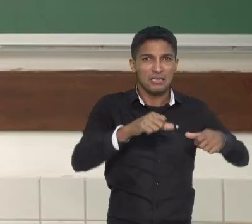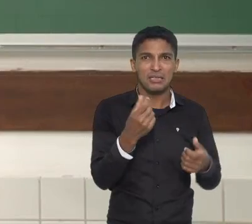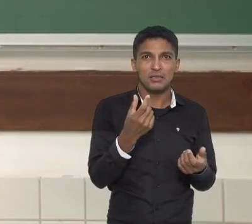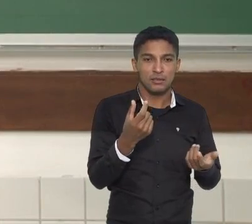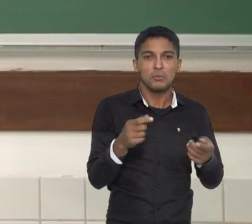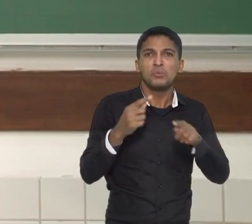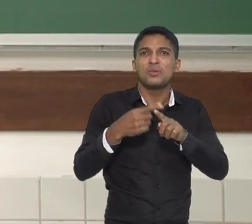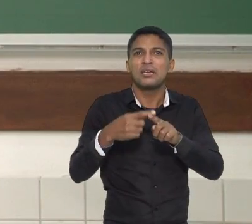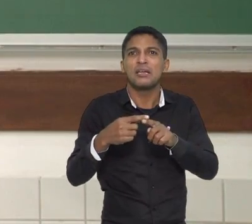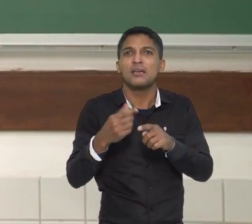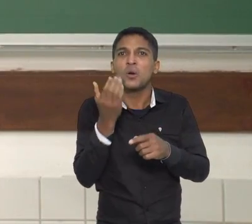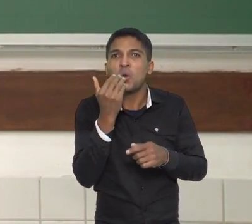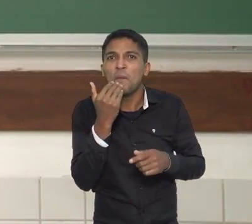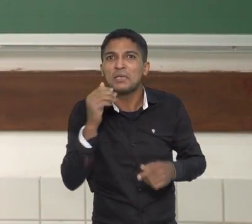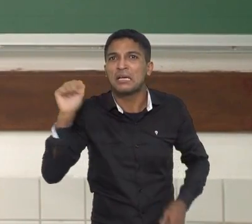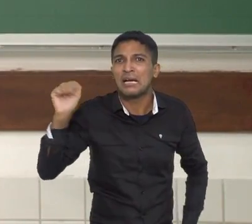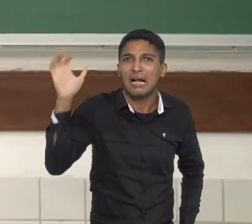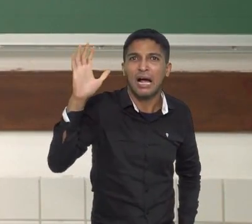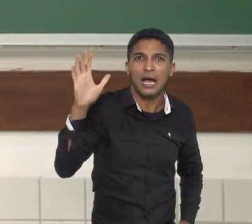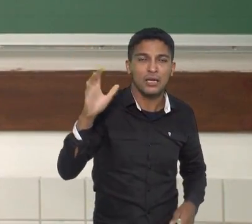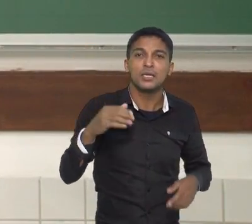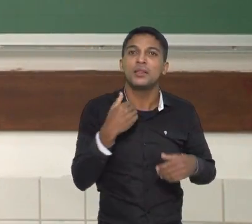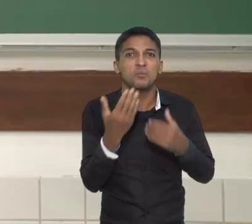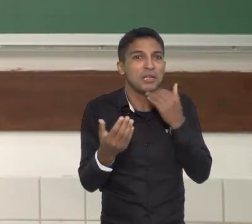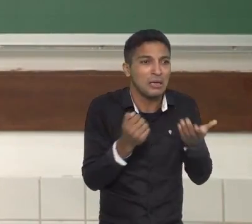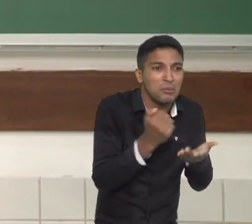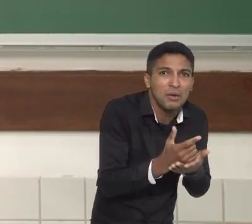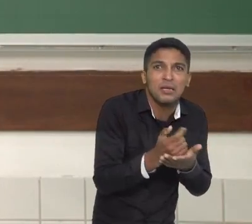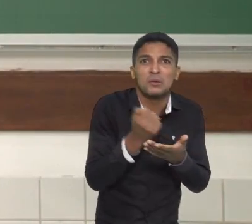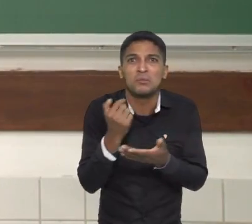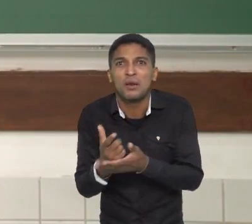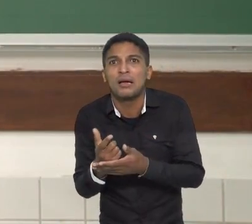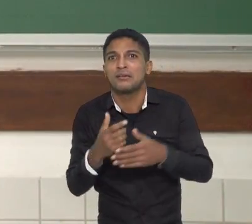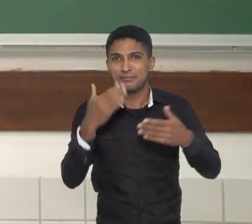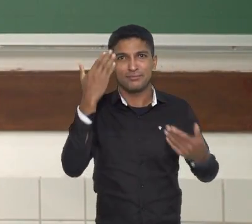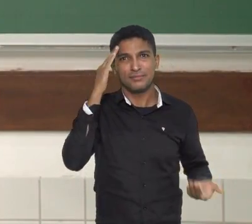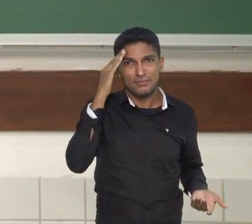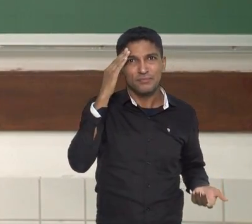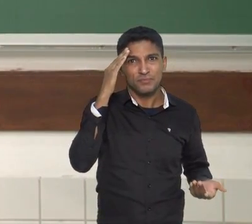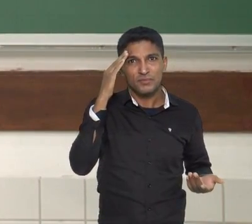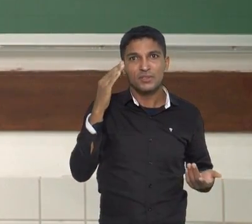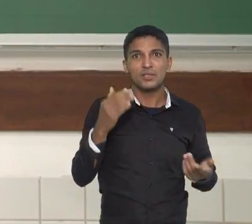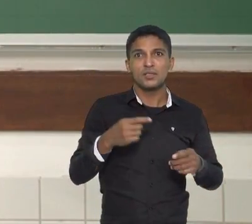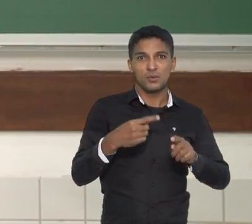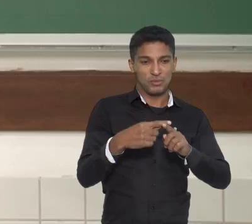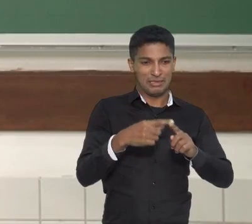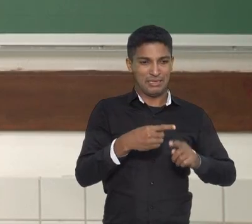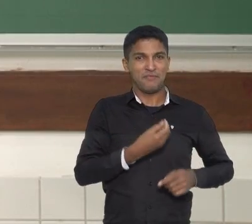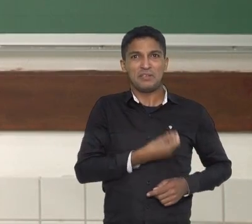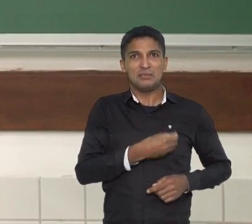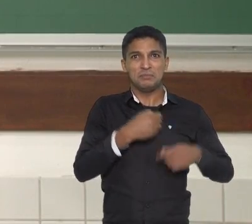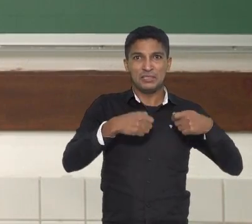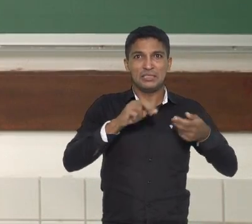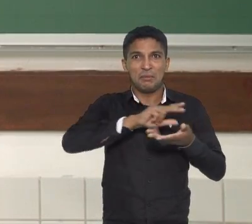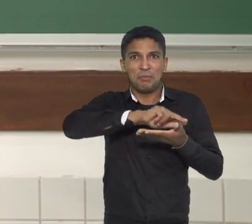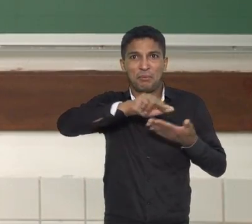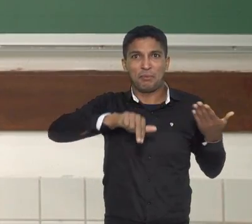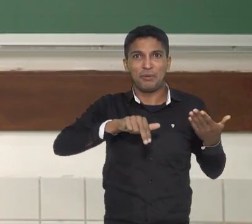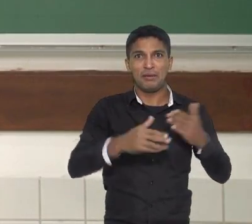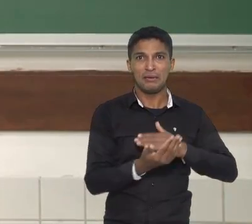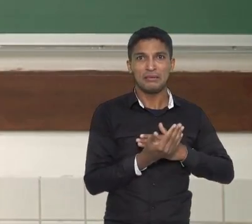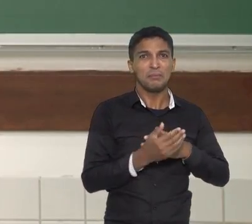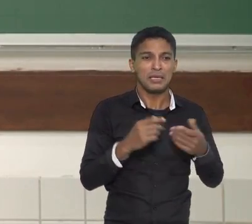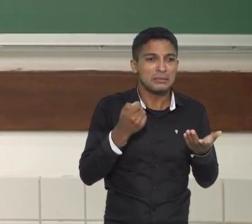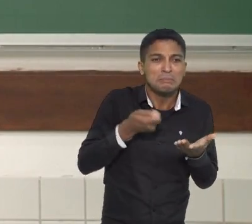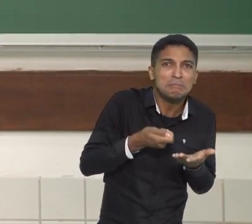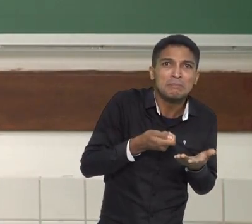muito caro, então ela não pode, às vezes, comprar o que ela necessita, né, para atender todas as suas necessidades. Vamos avançar